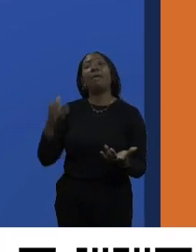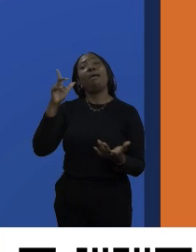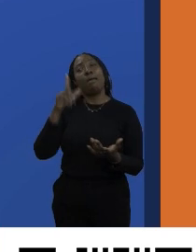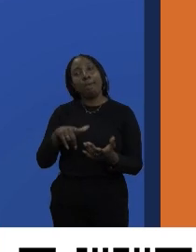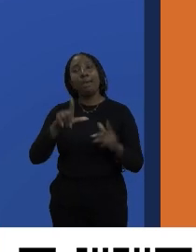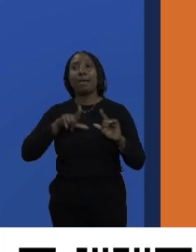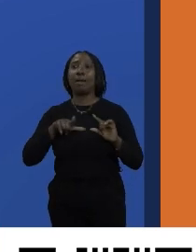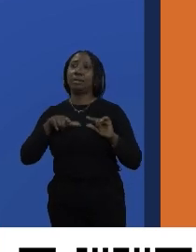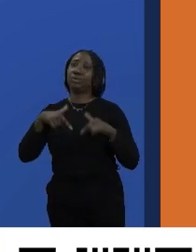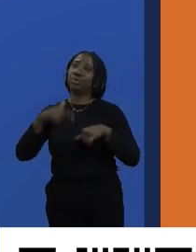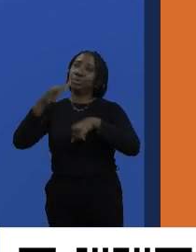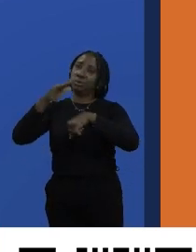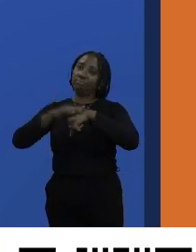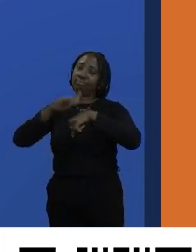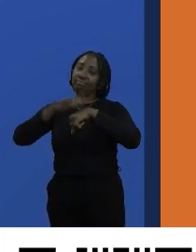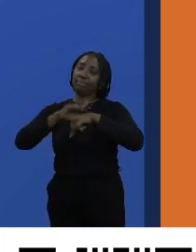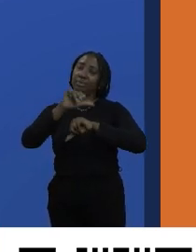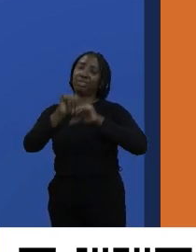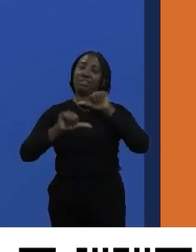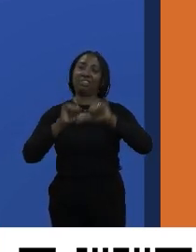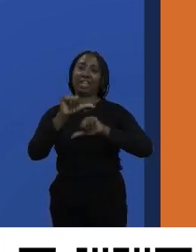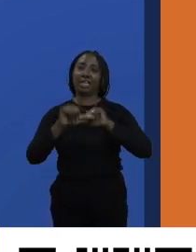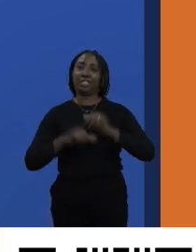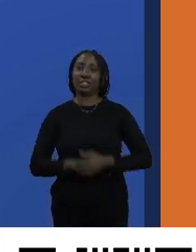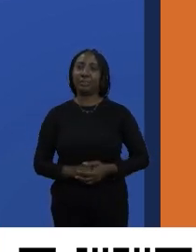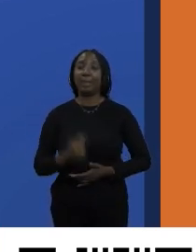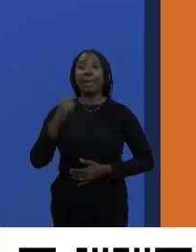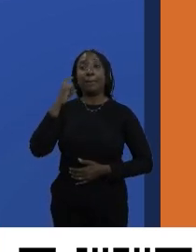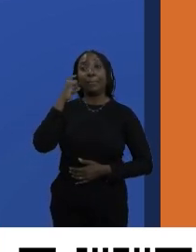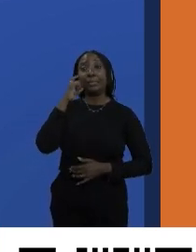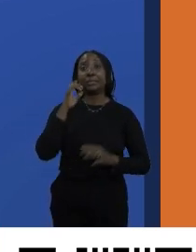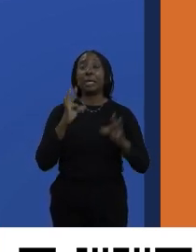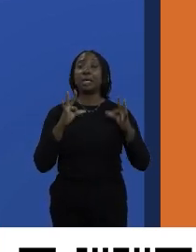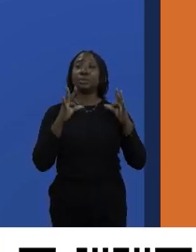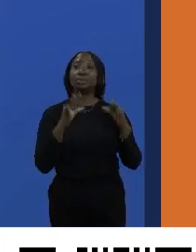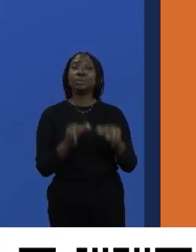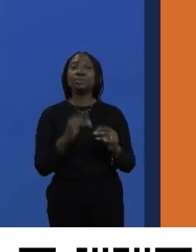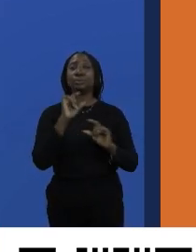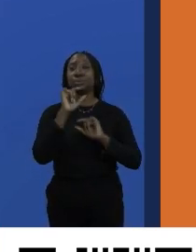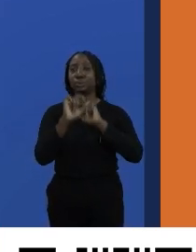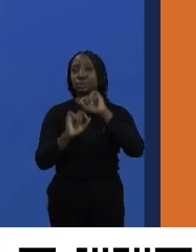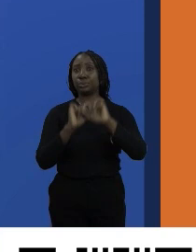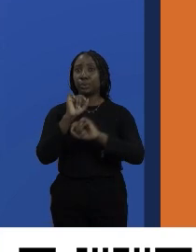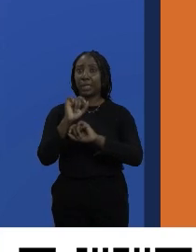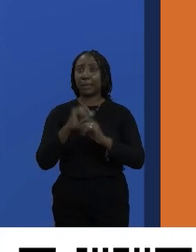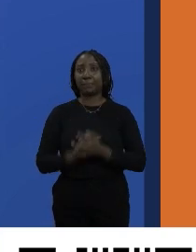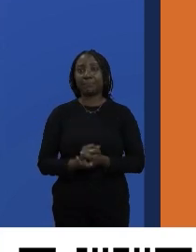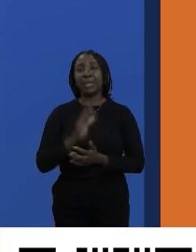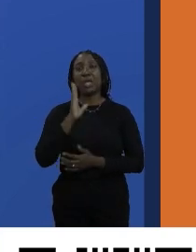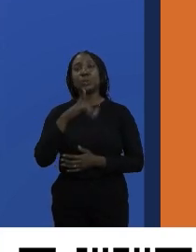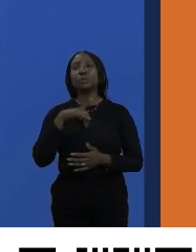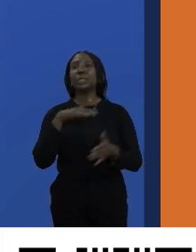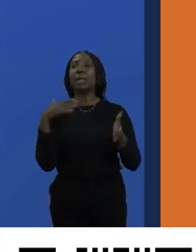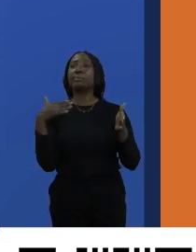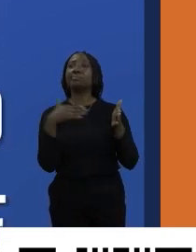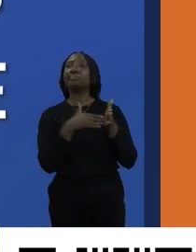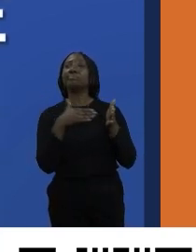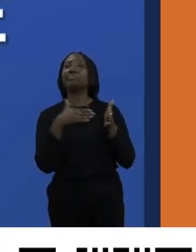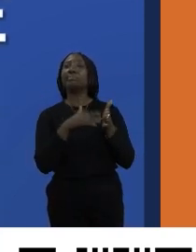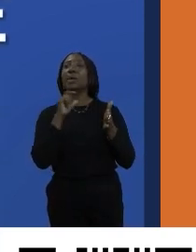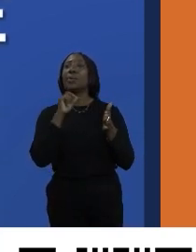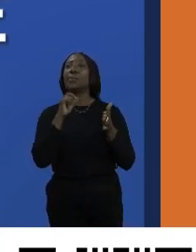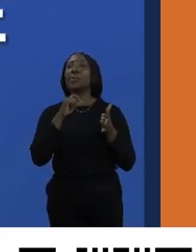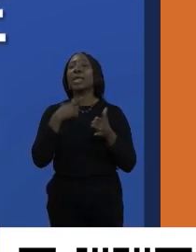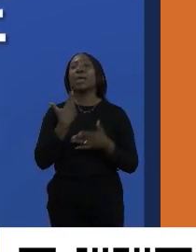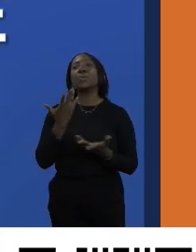questão de atitude que faz a diferença. E, ó, pensando um pouquinho nisso tudo, né? Eu cheguei a isso aqui, gente. Ó, o segredo está